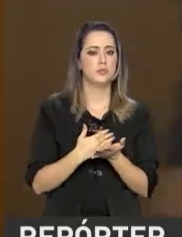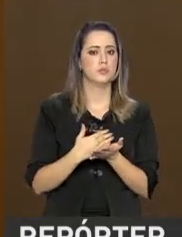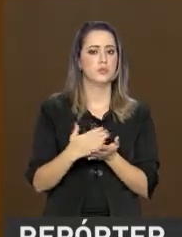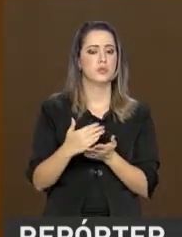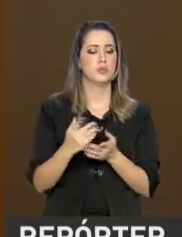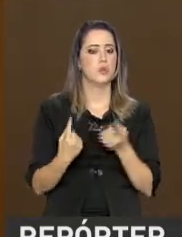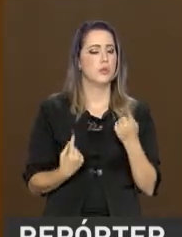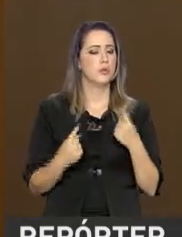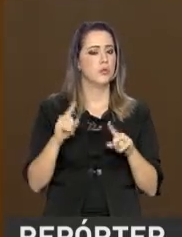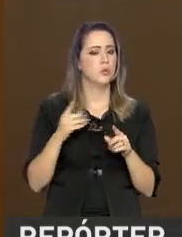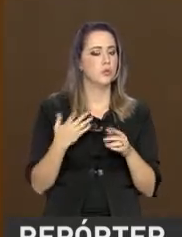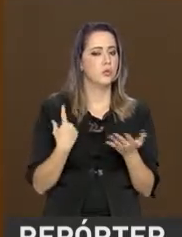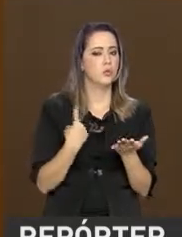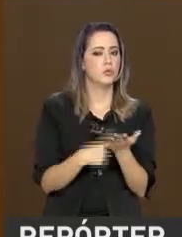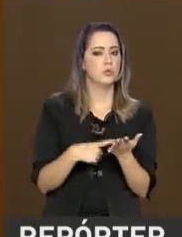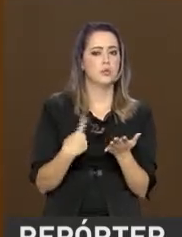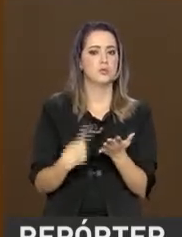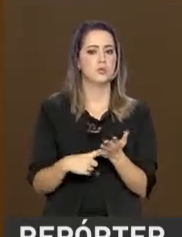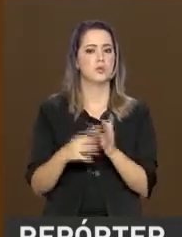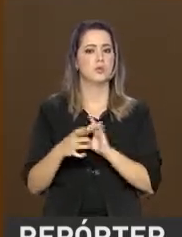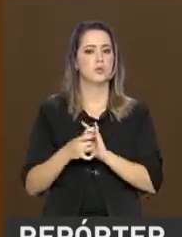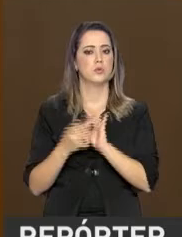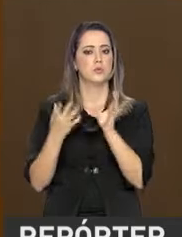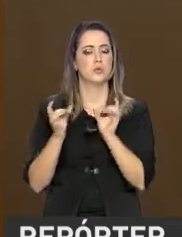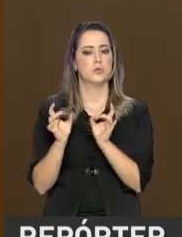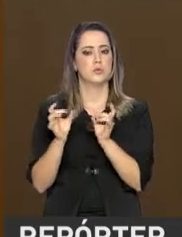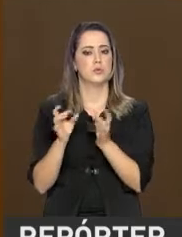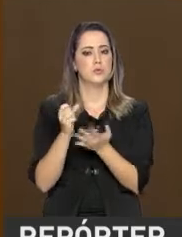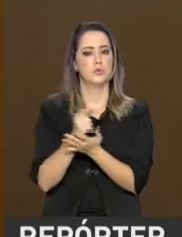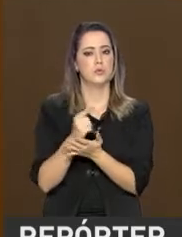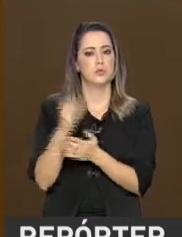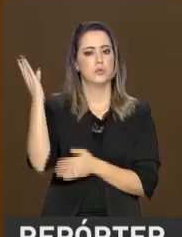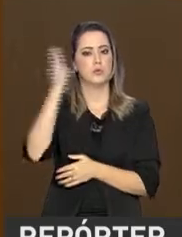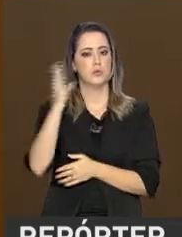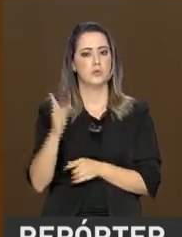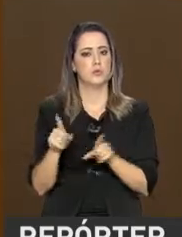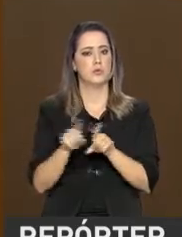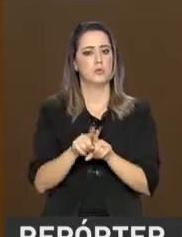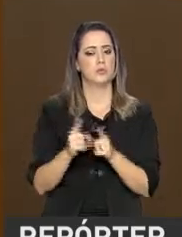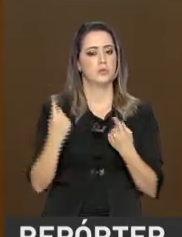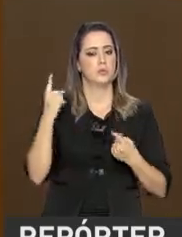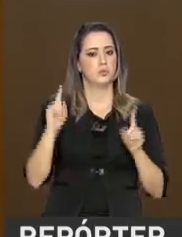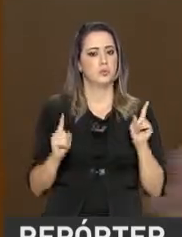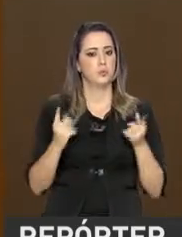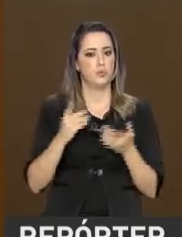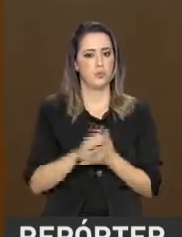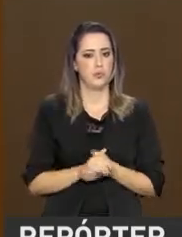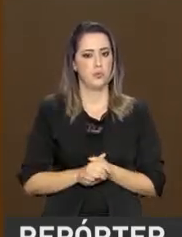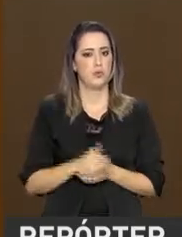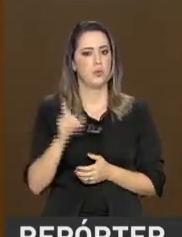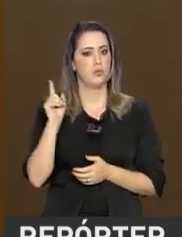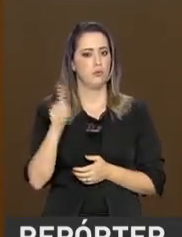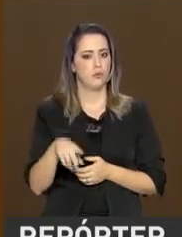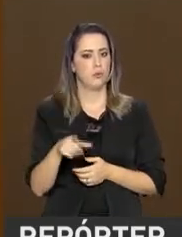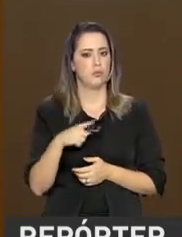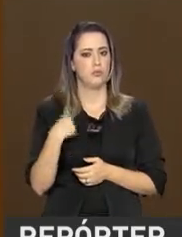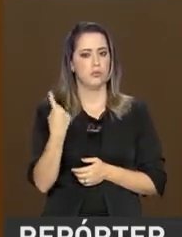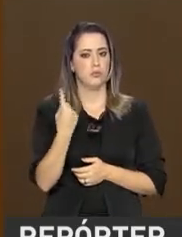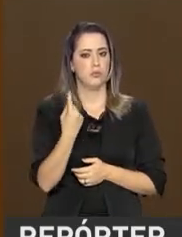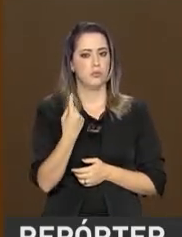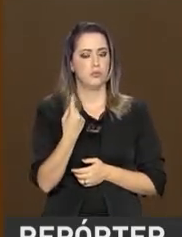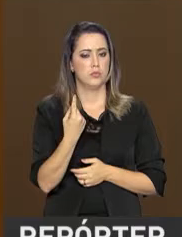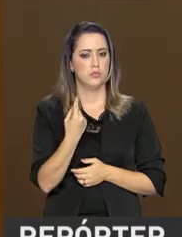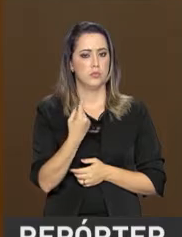para um acordo de livre comércio entre brasil e china algo que não só